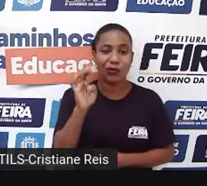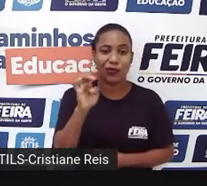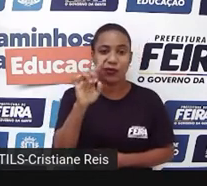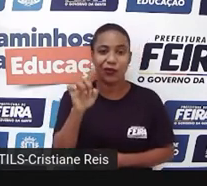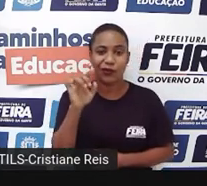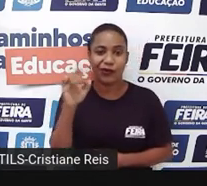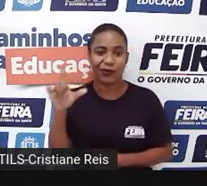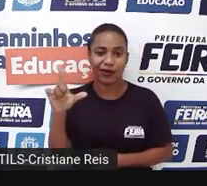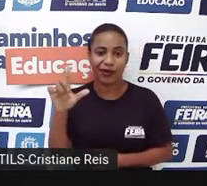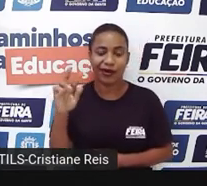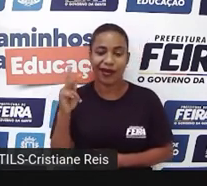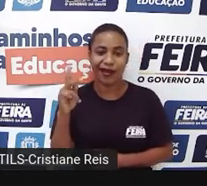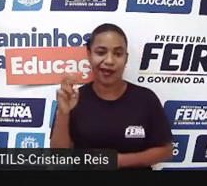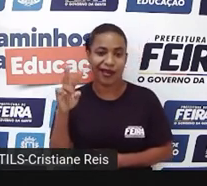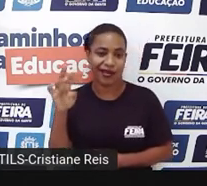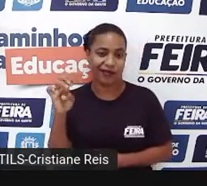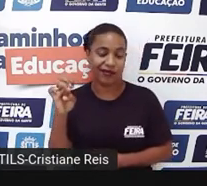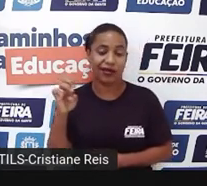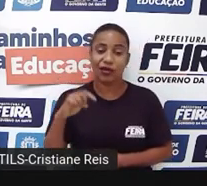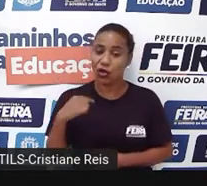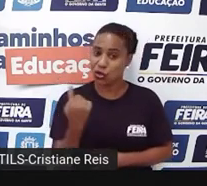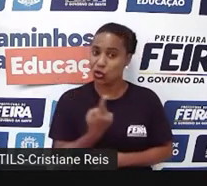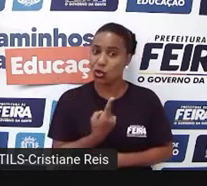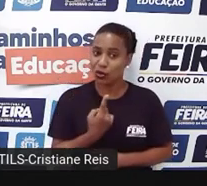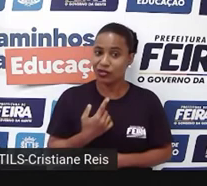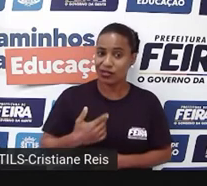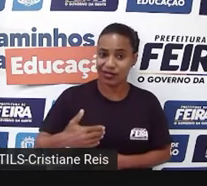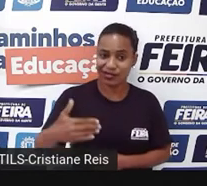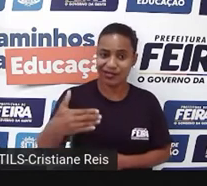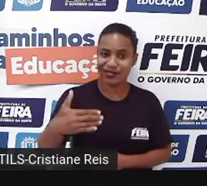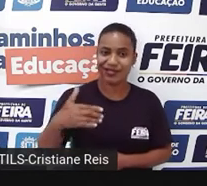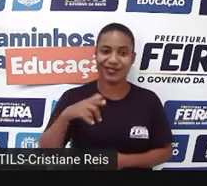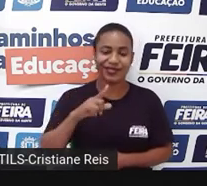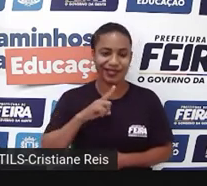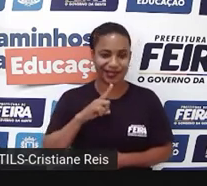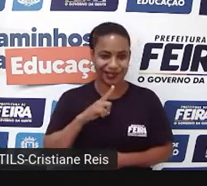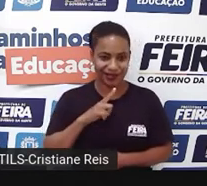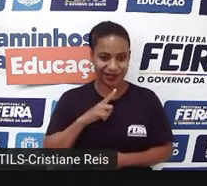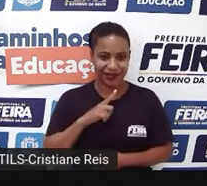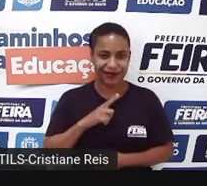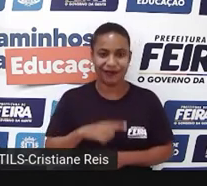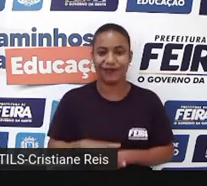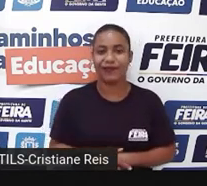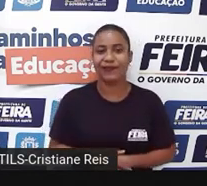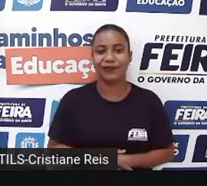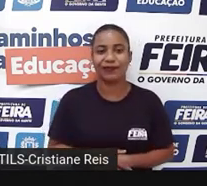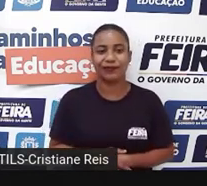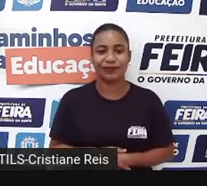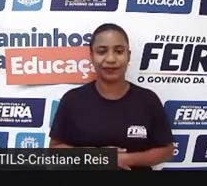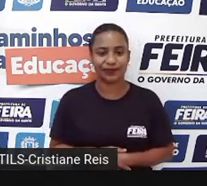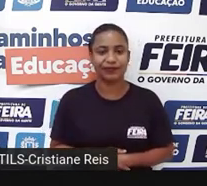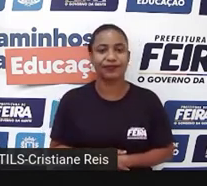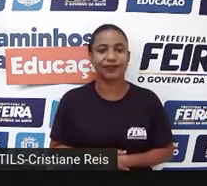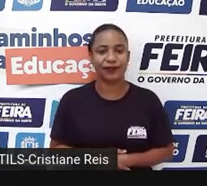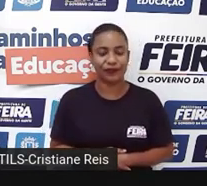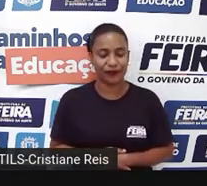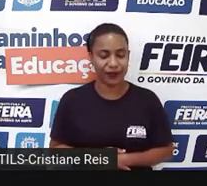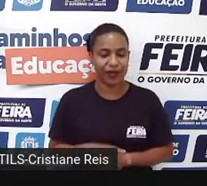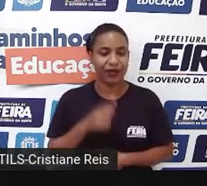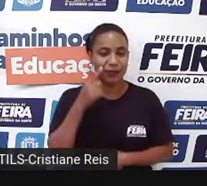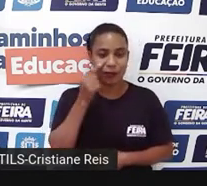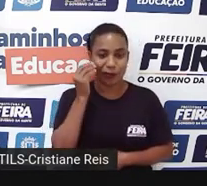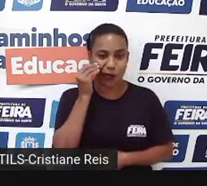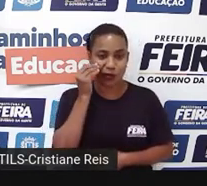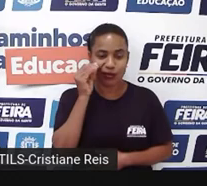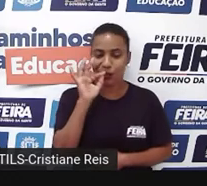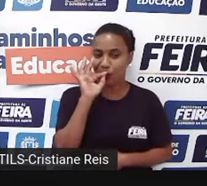gente observa é que são expressões que indicam futuro. Então, lembram na aula passada que nós aprendemos a respeito